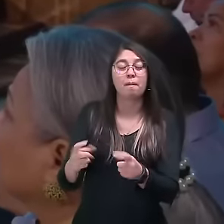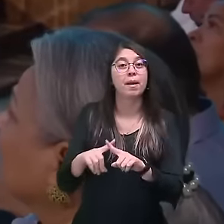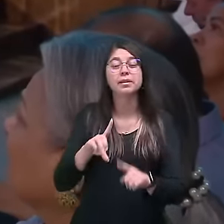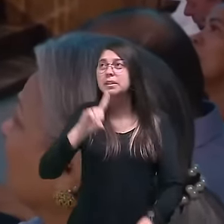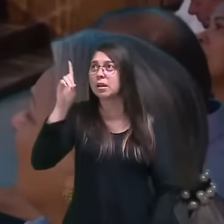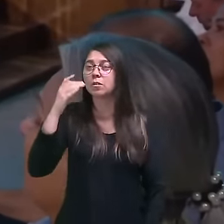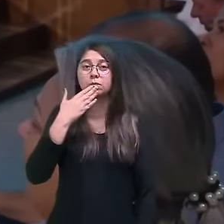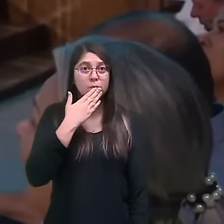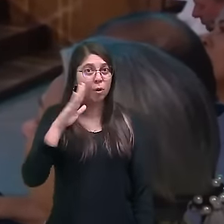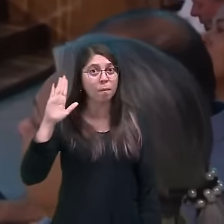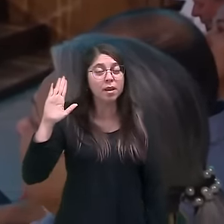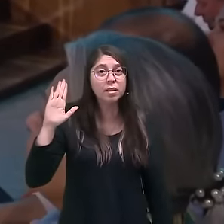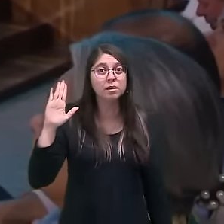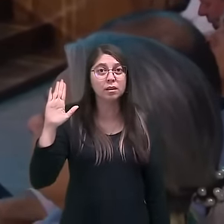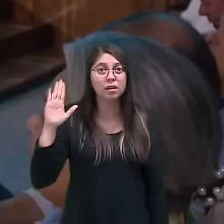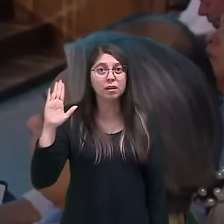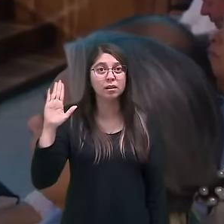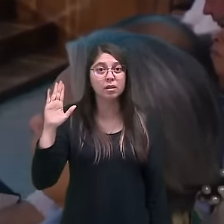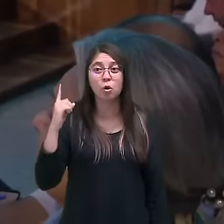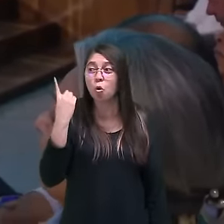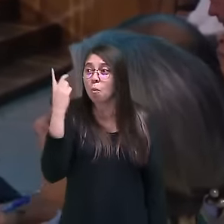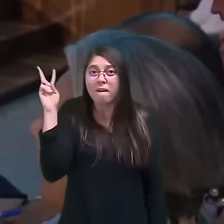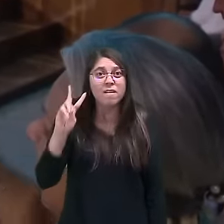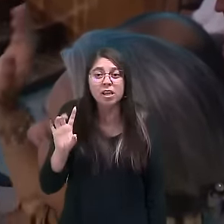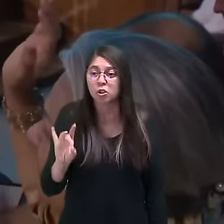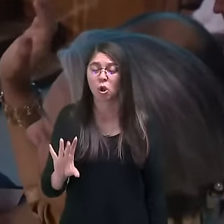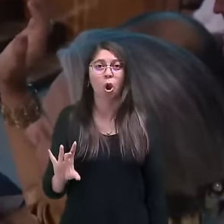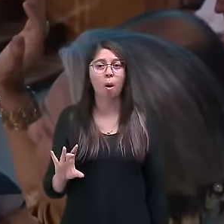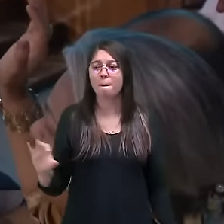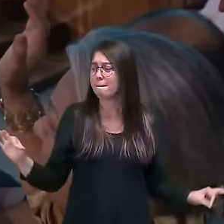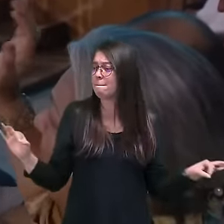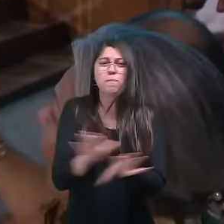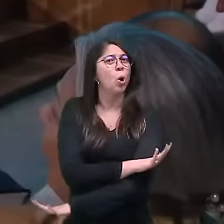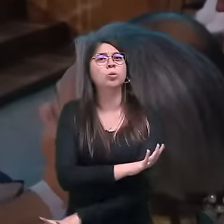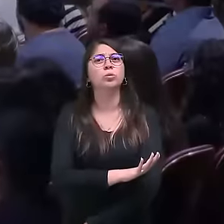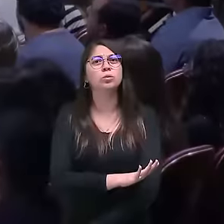uma vez, é suficiente.